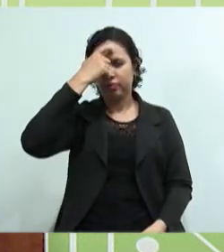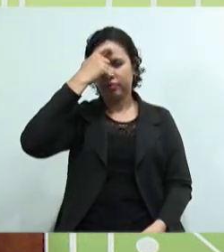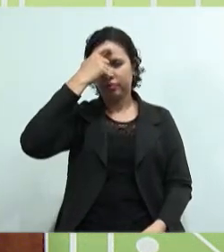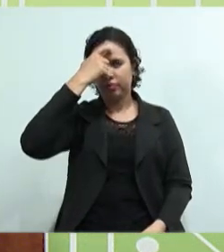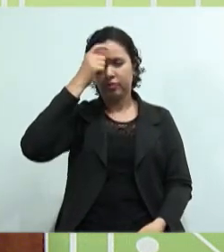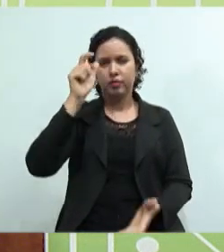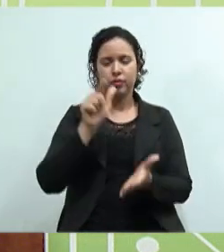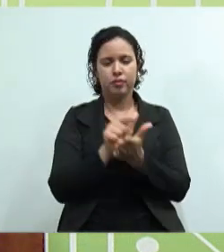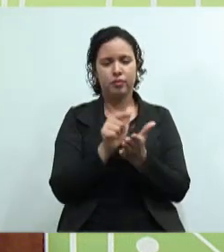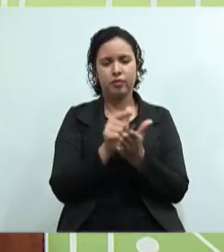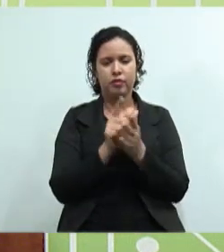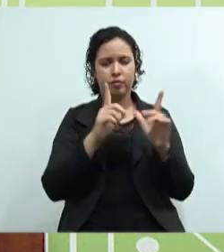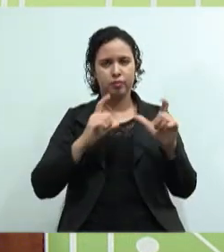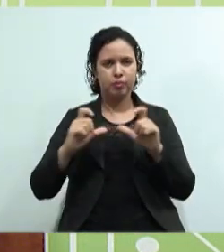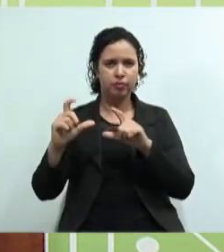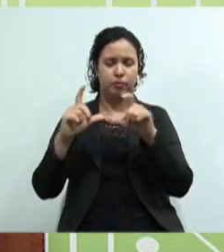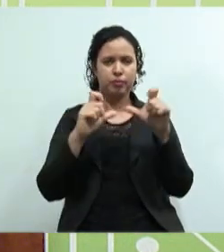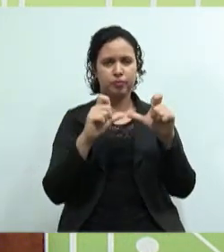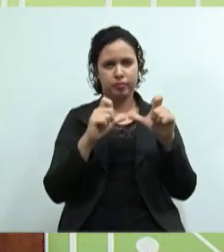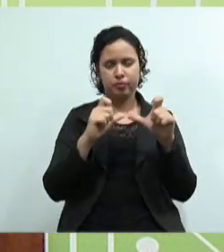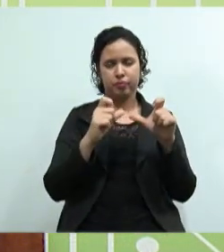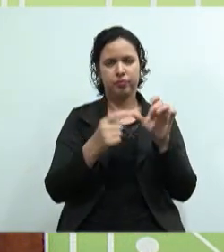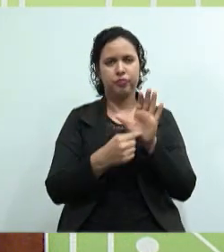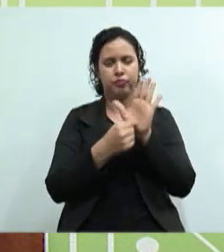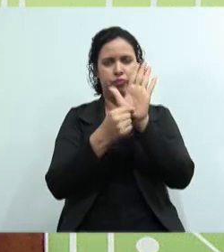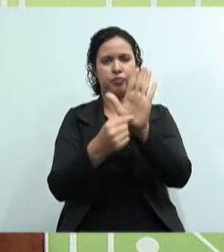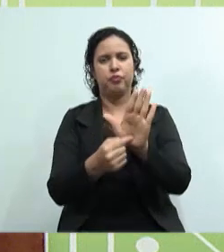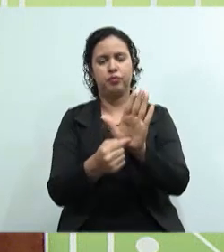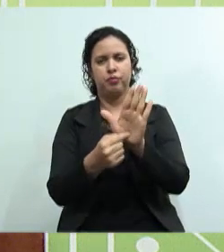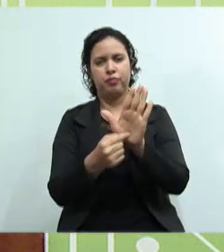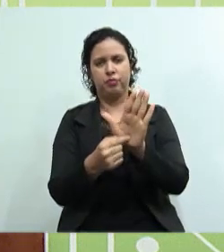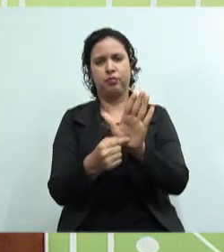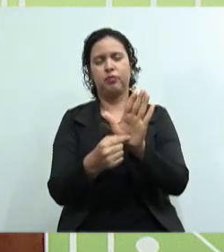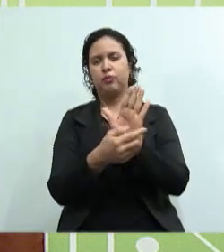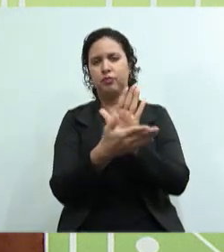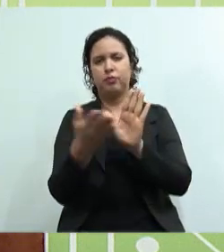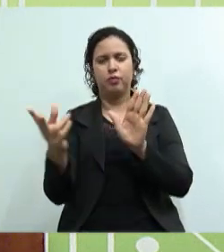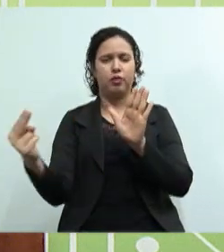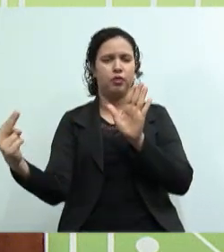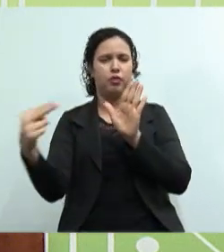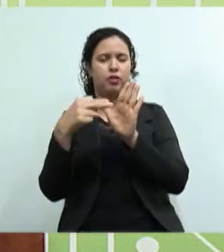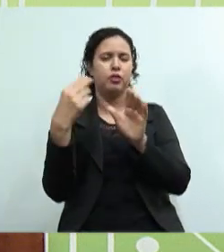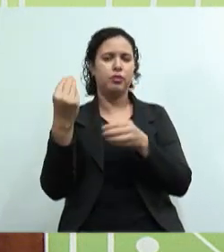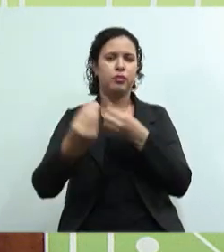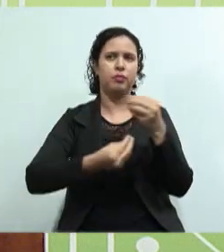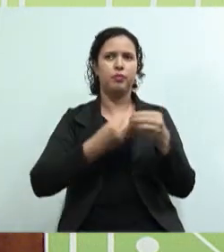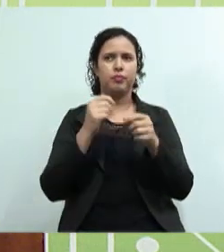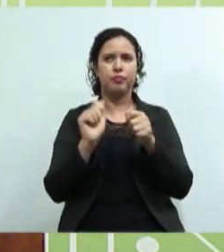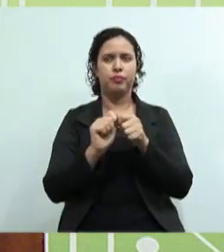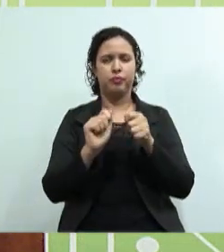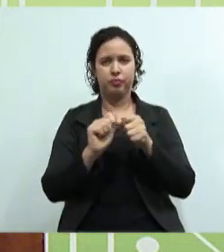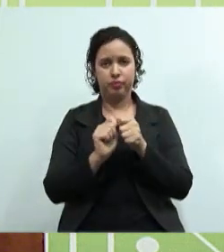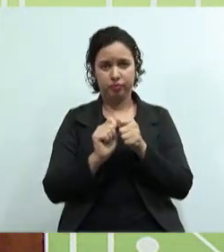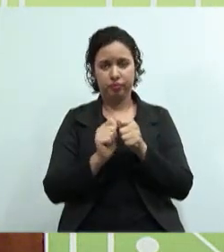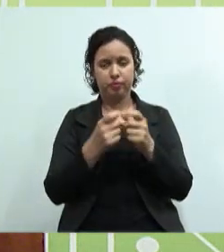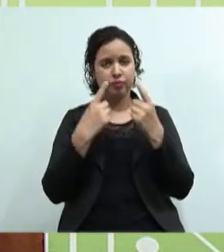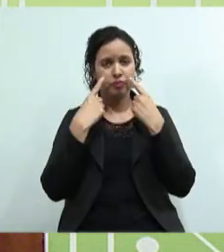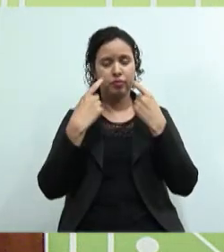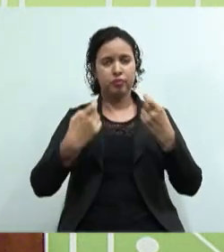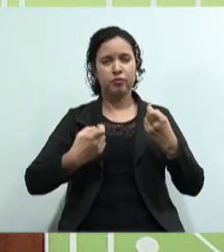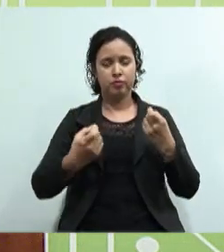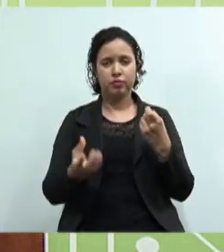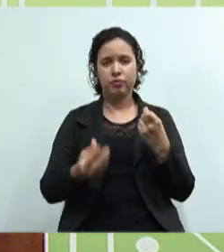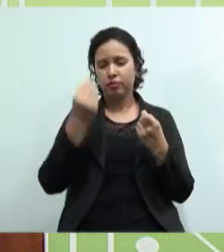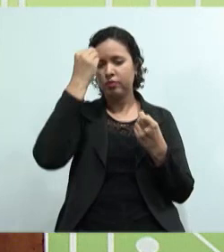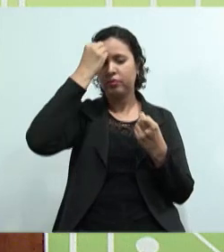vou tirar uma foto e vou disponibilizar para vocês aqui em uma das aulas, para vocês verem como é que fica a construção. É bem interessante para vocês